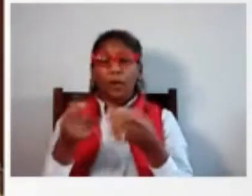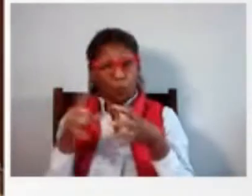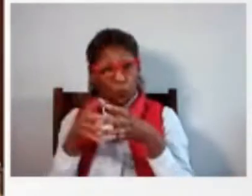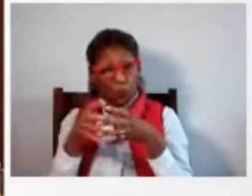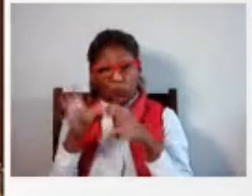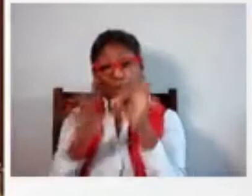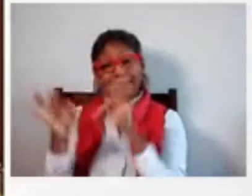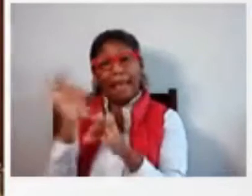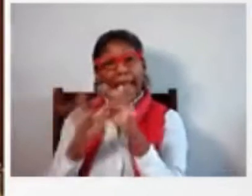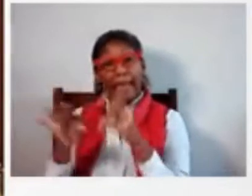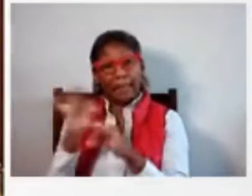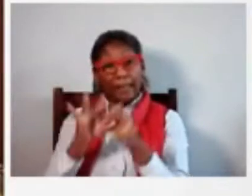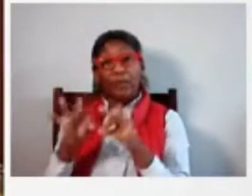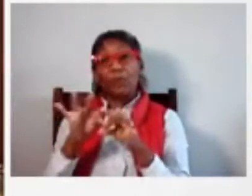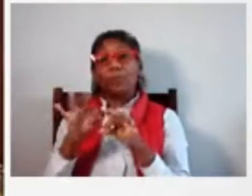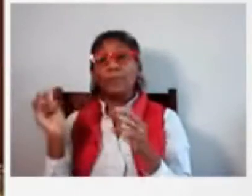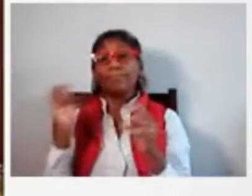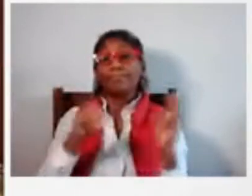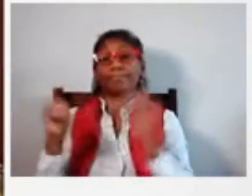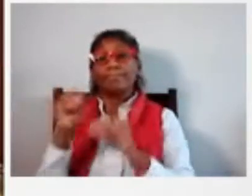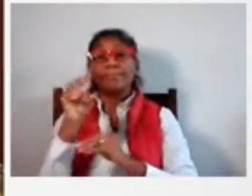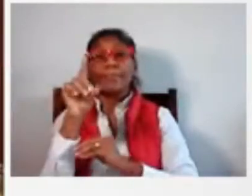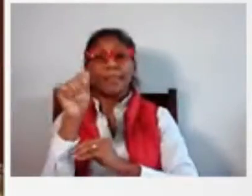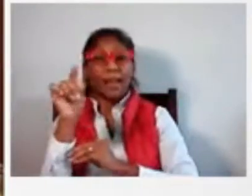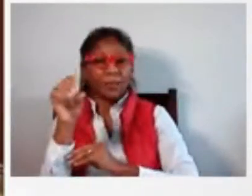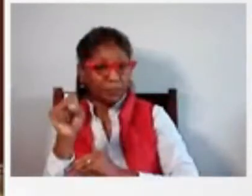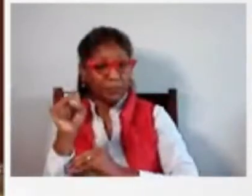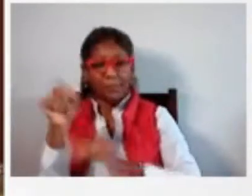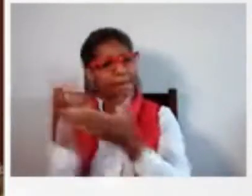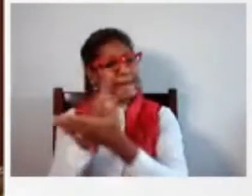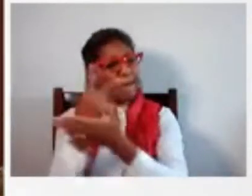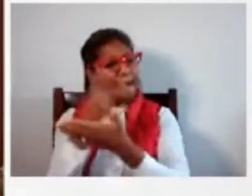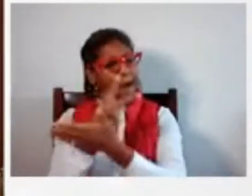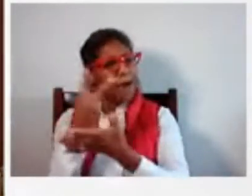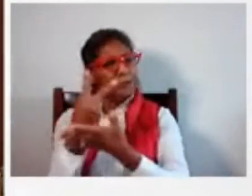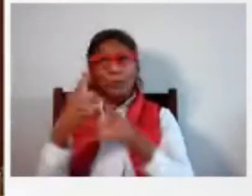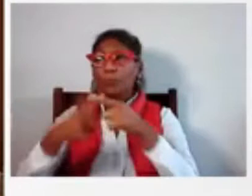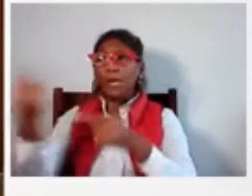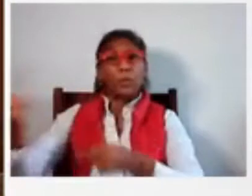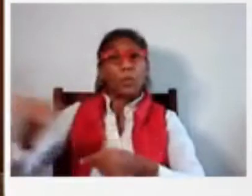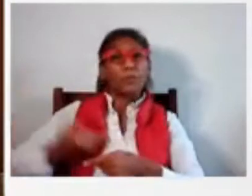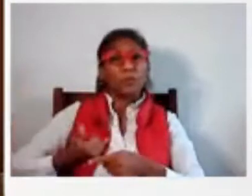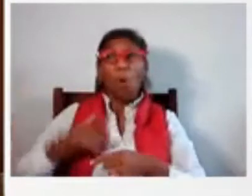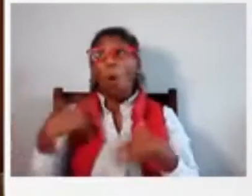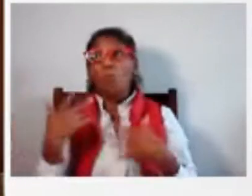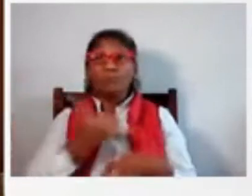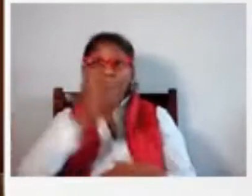ficarmos presos aos dados na forma errada que venham a ter sido lançados, e venhamos a impor,